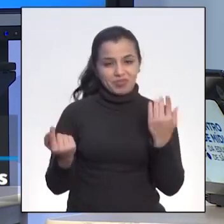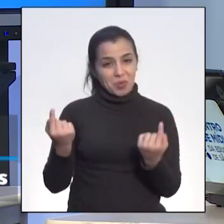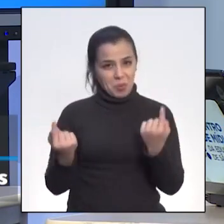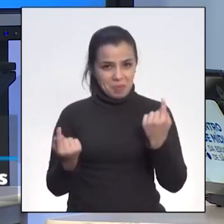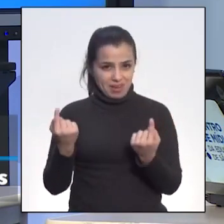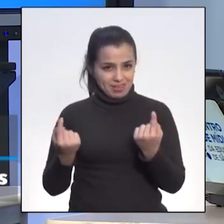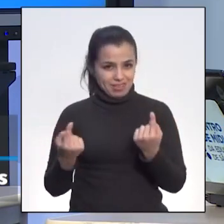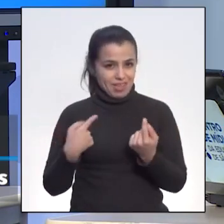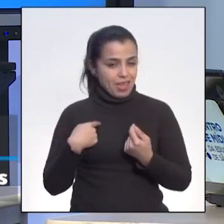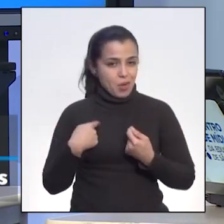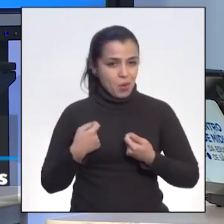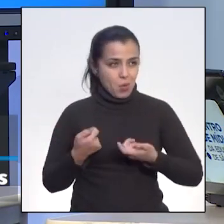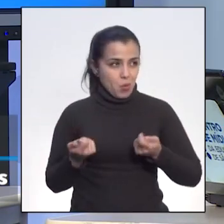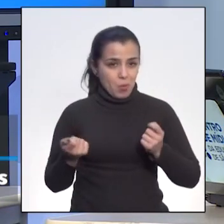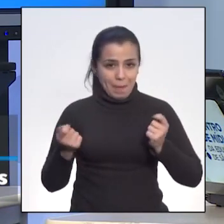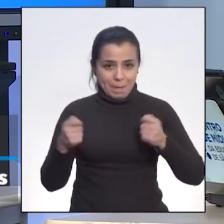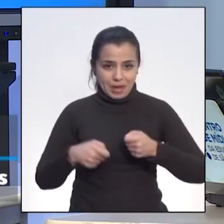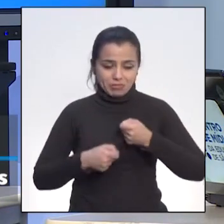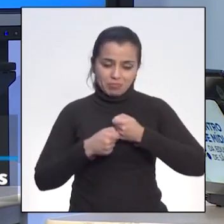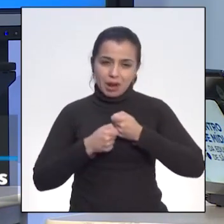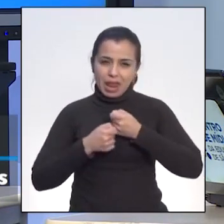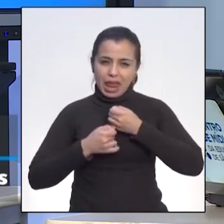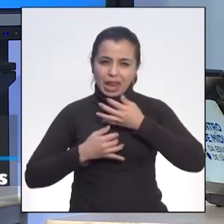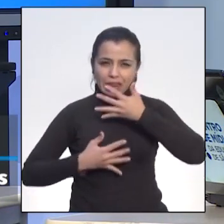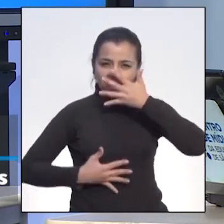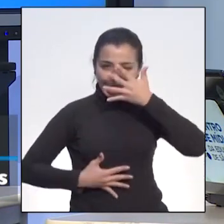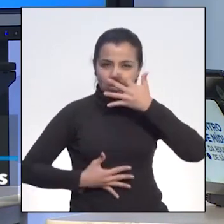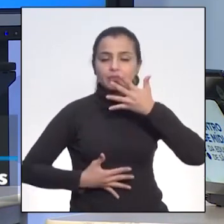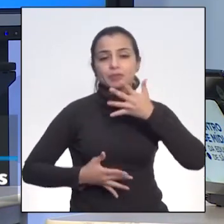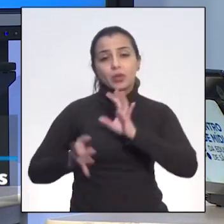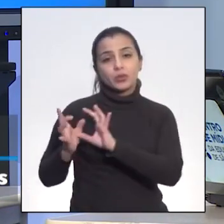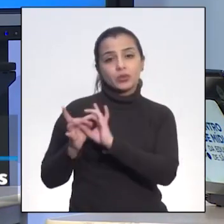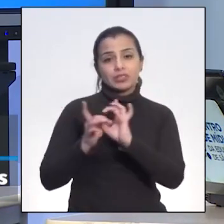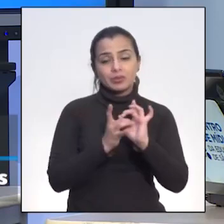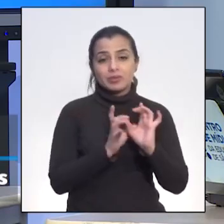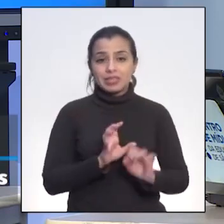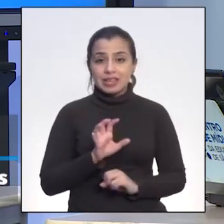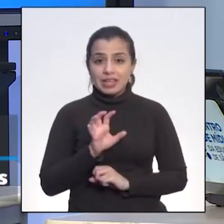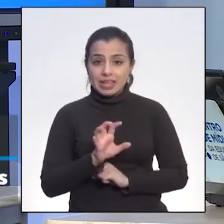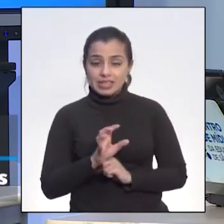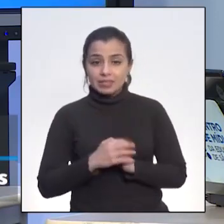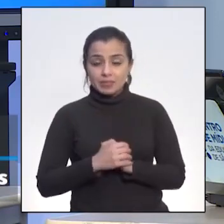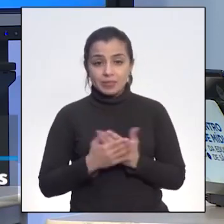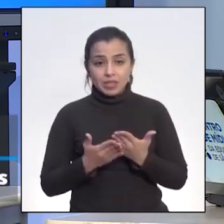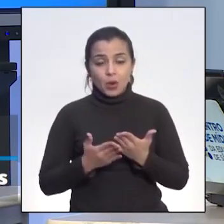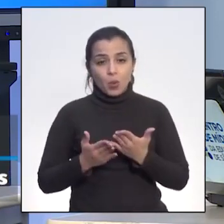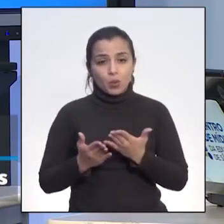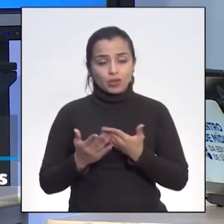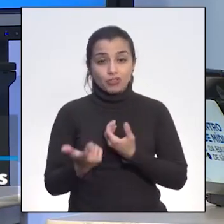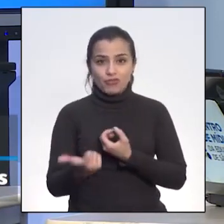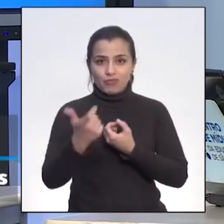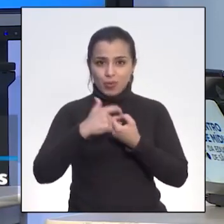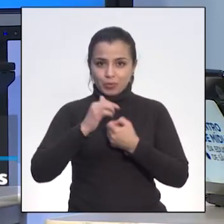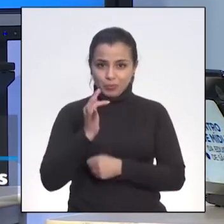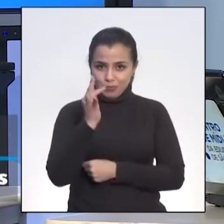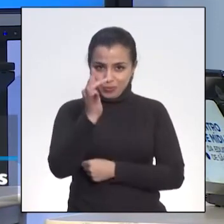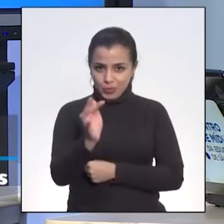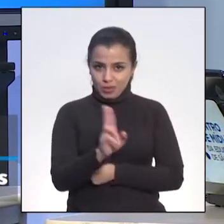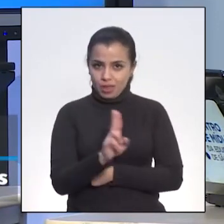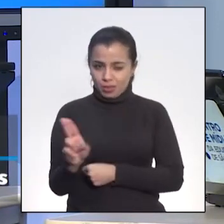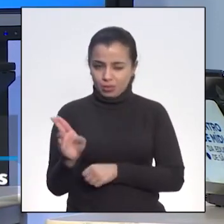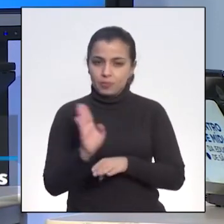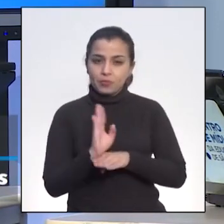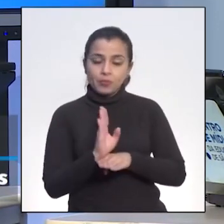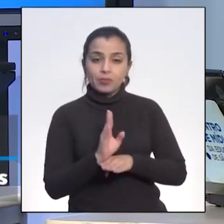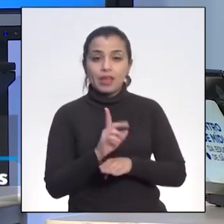poderia começar a minha resenha contextualizando desta forma. O De Volta para o Futuro, por exemplo, é a história de um rapaz que ele